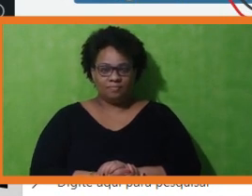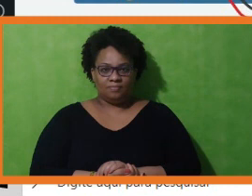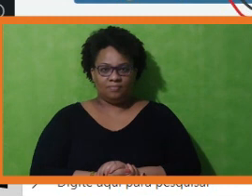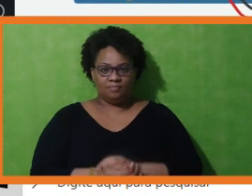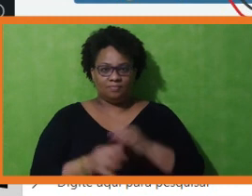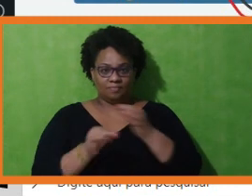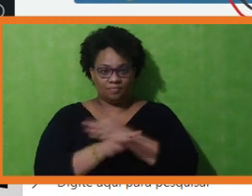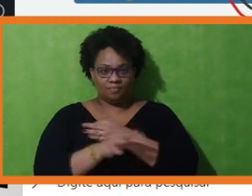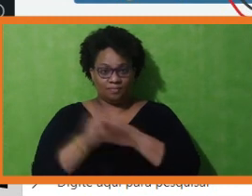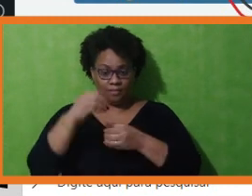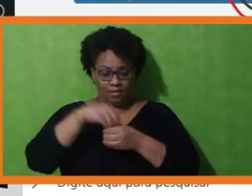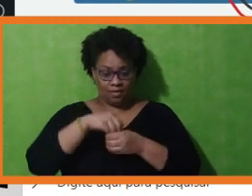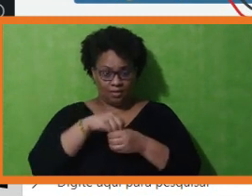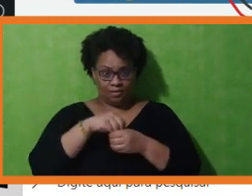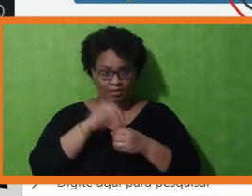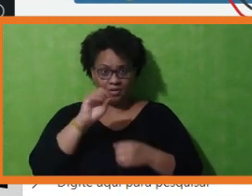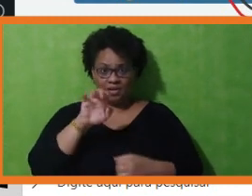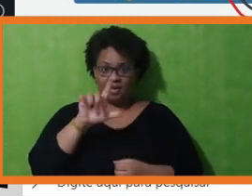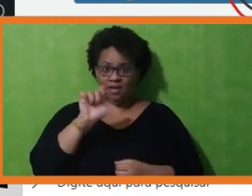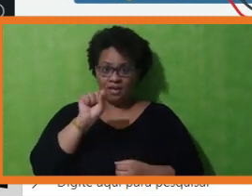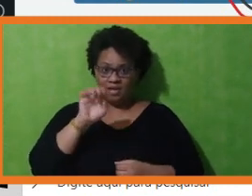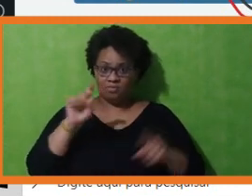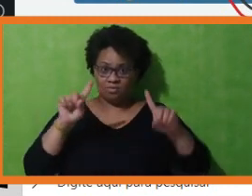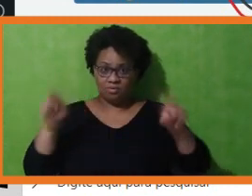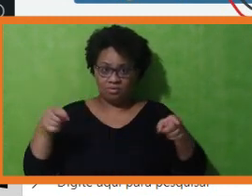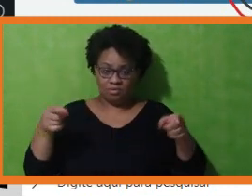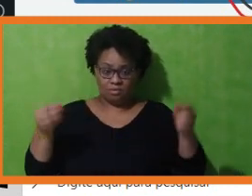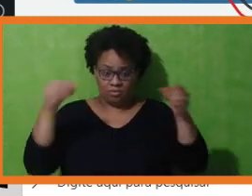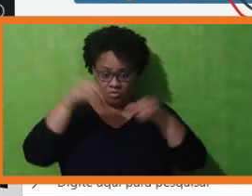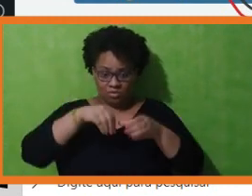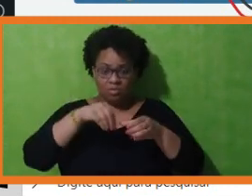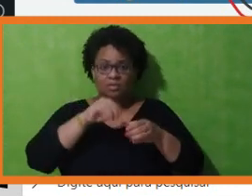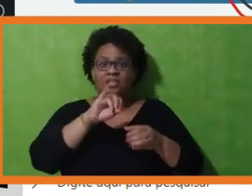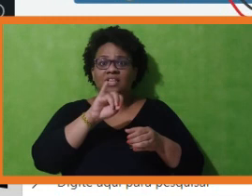Pronto. Dentro desse else, eu tenho outro if.